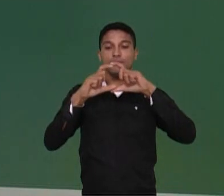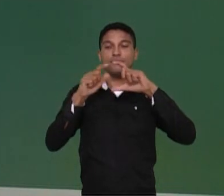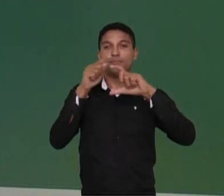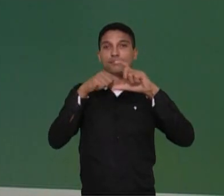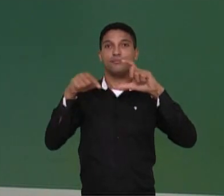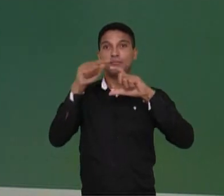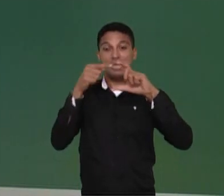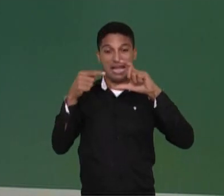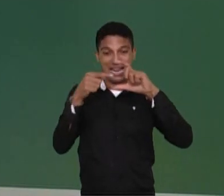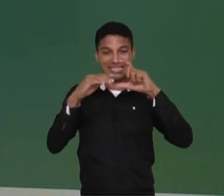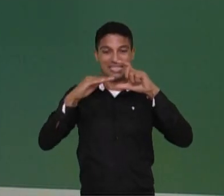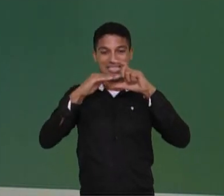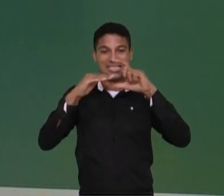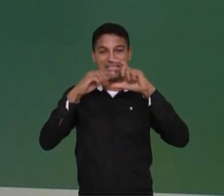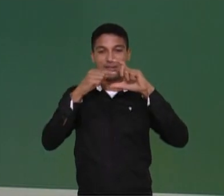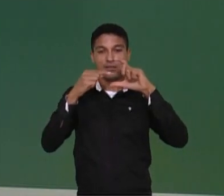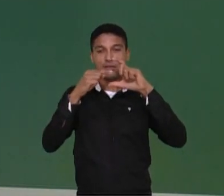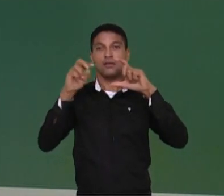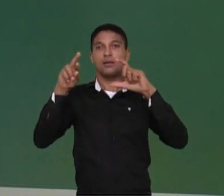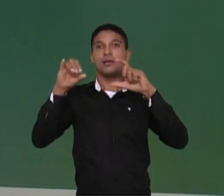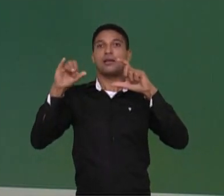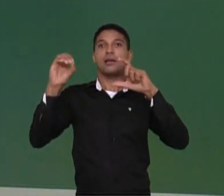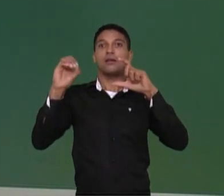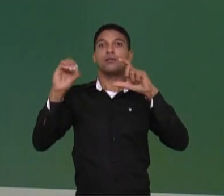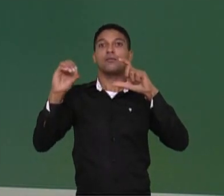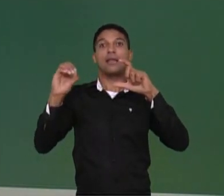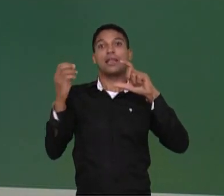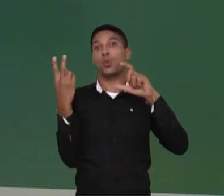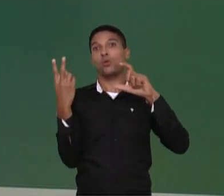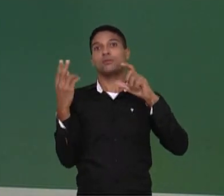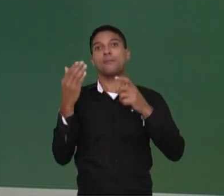me fornecer 15 centímetros, que é o meu diâmetro.